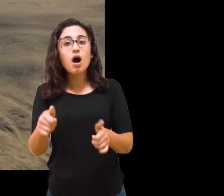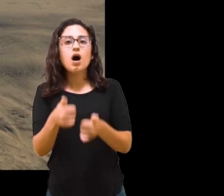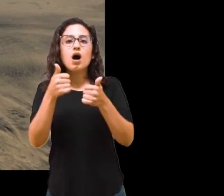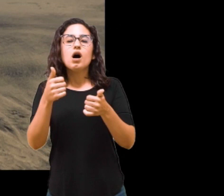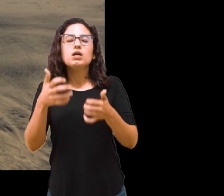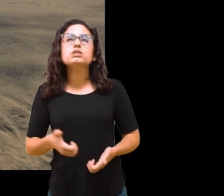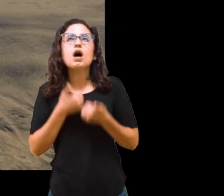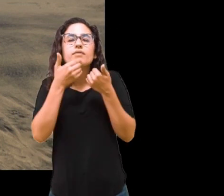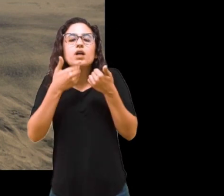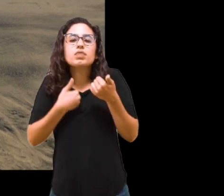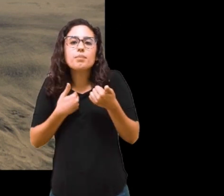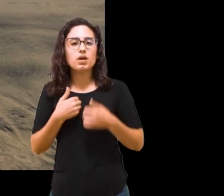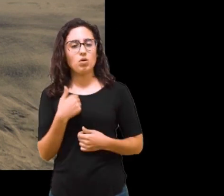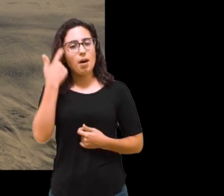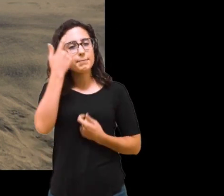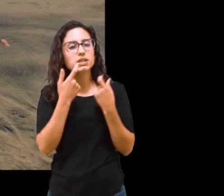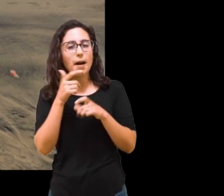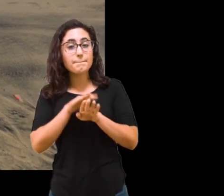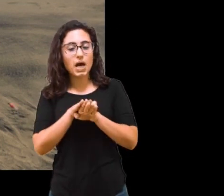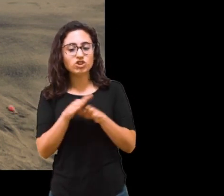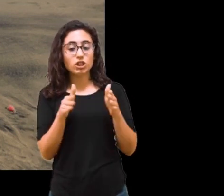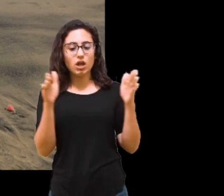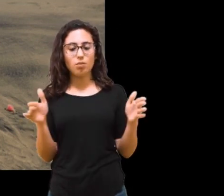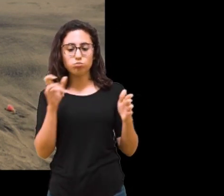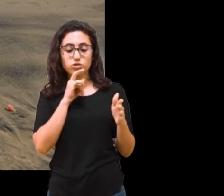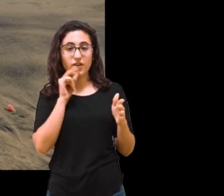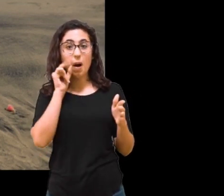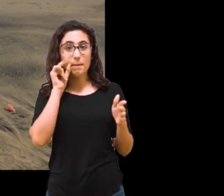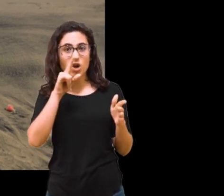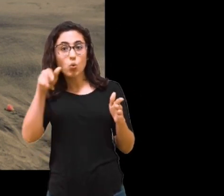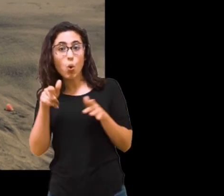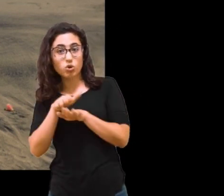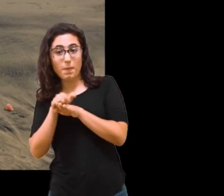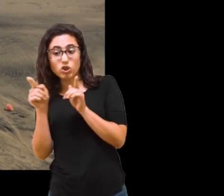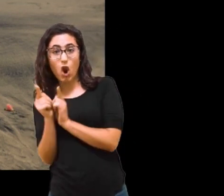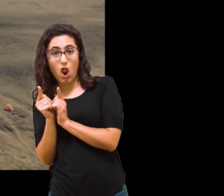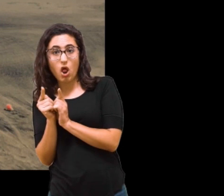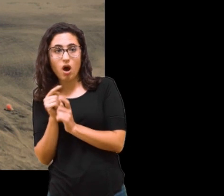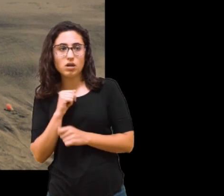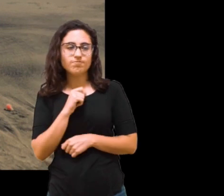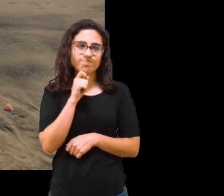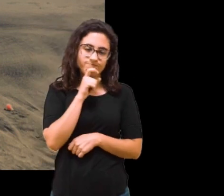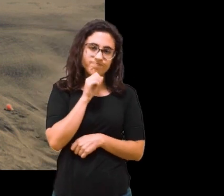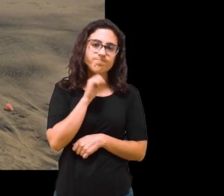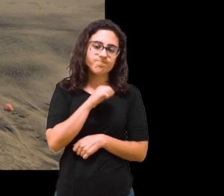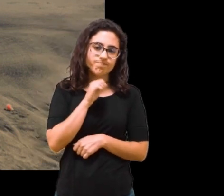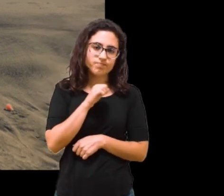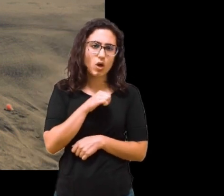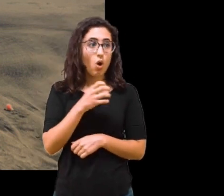este peixe grande se calhar era o pai do peixe pequenino. Se calhar era. E o rei e o pirata de perna de pau? Que será feito